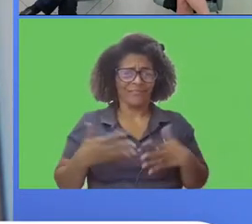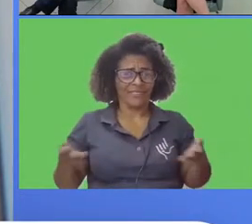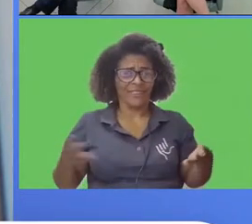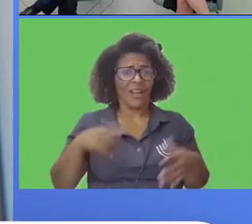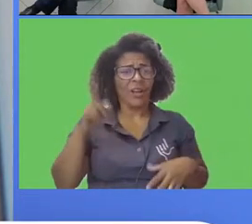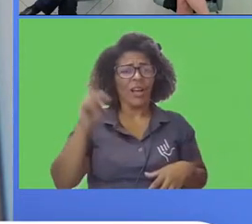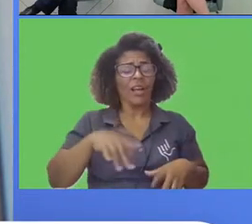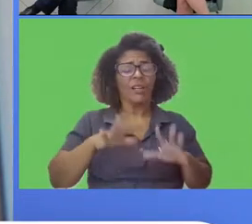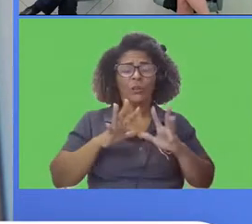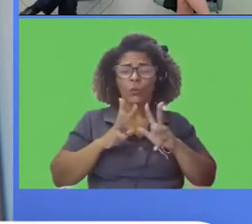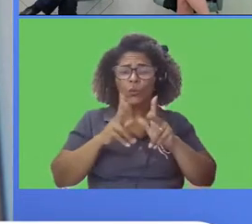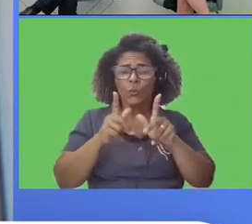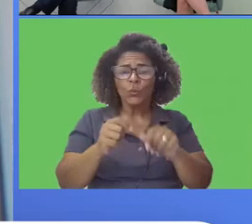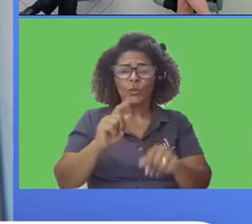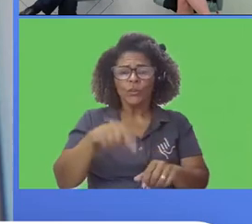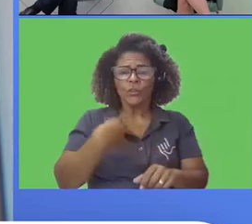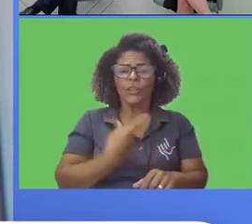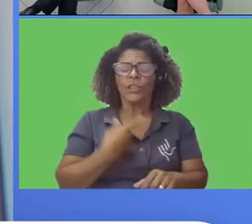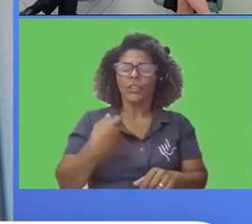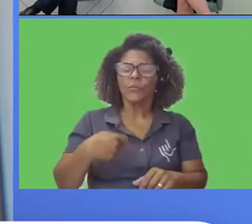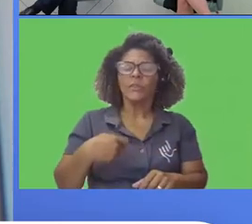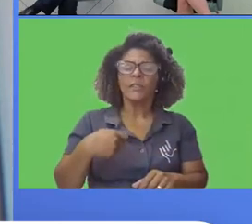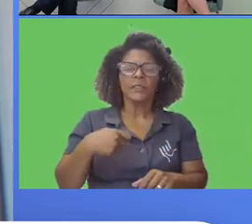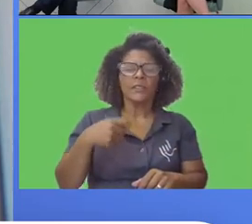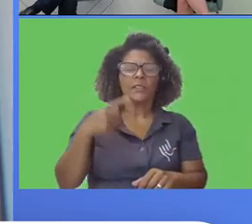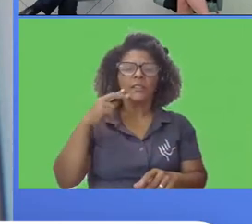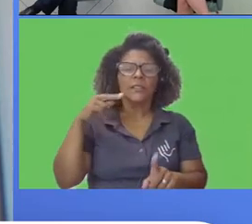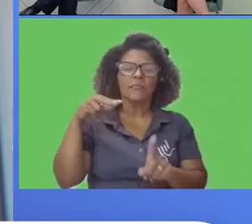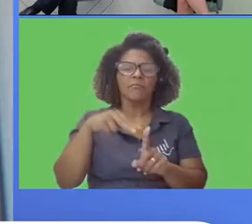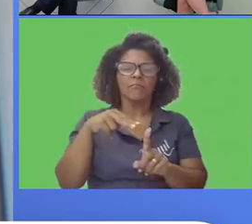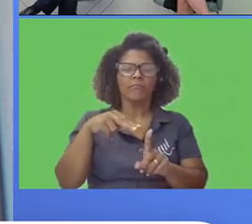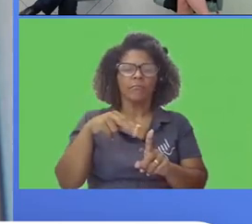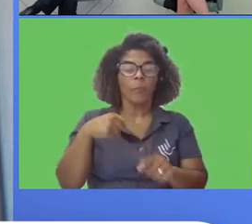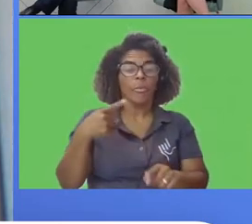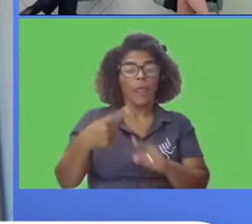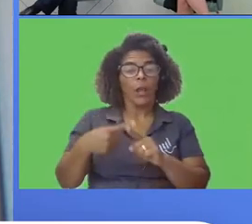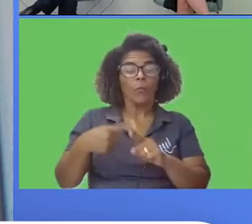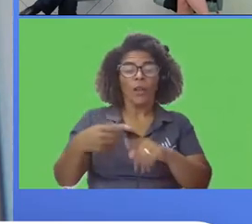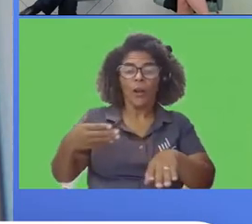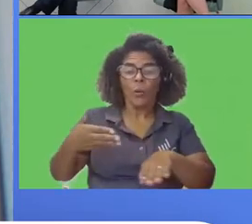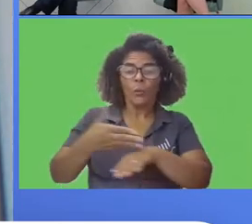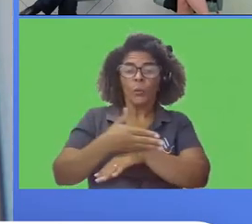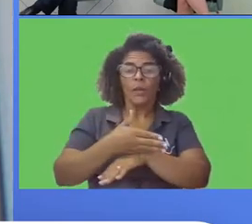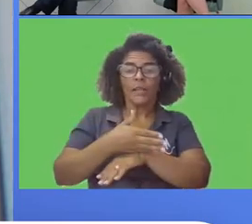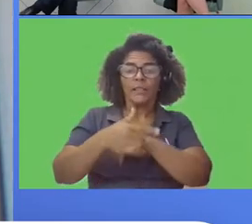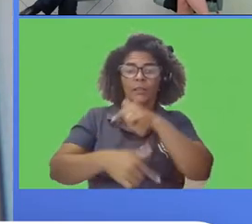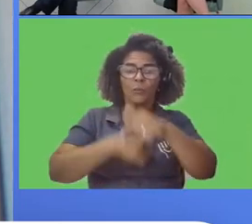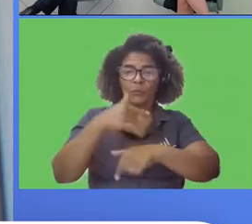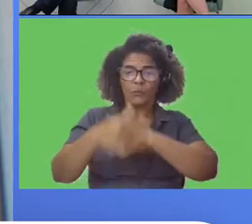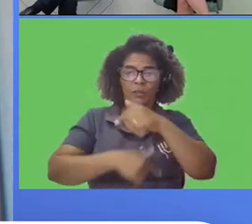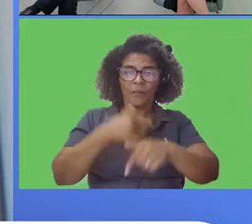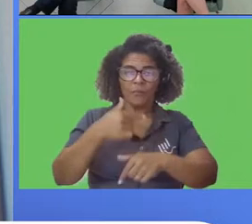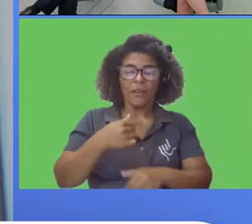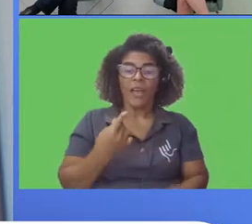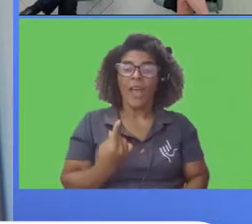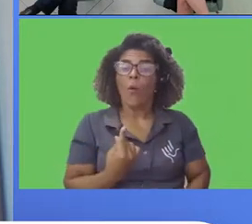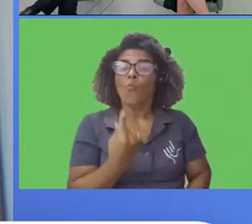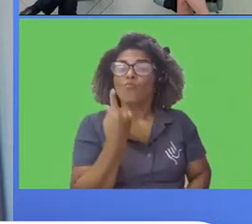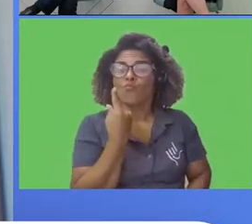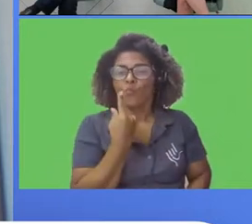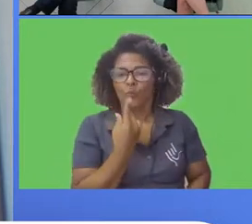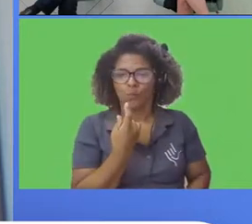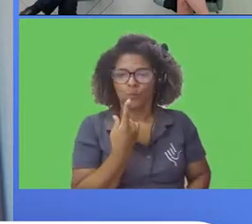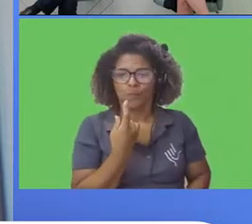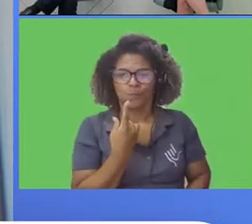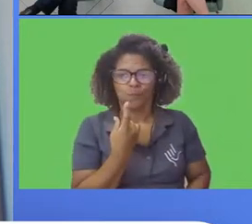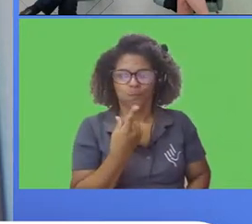precisa de levar em consideração. A entrada no mercado de trabalho é apenas uma